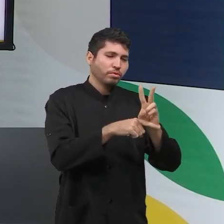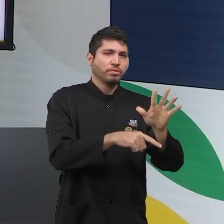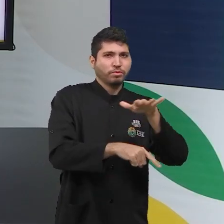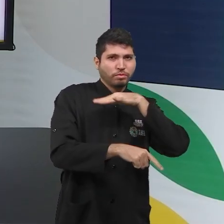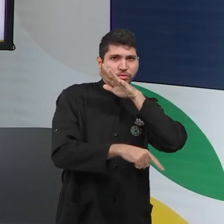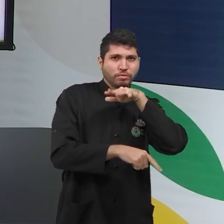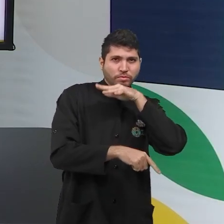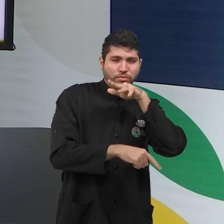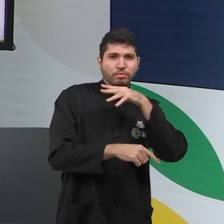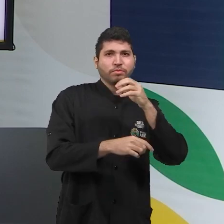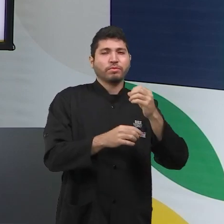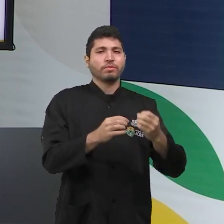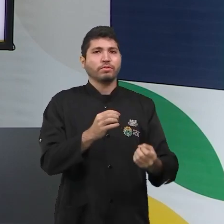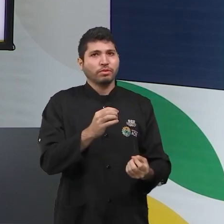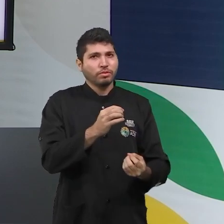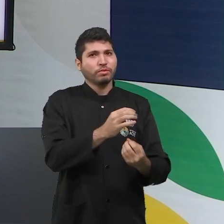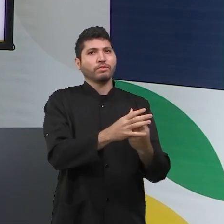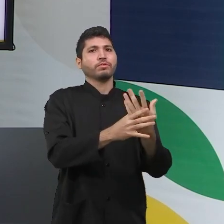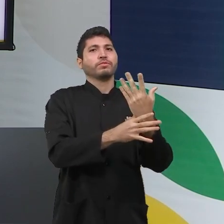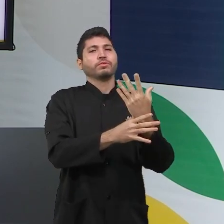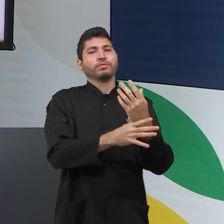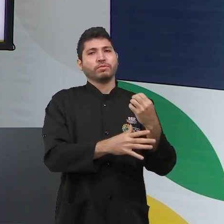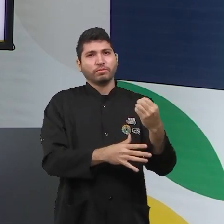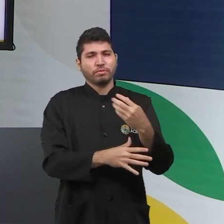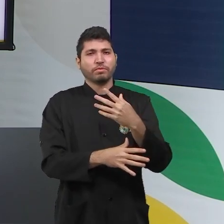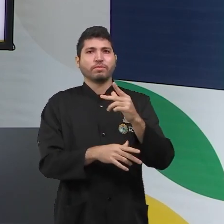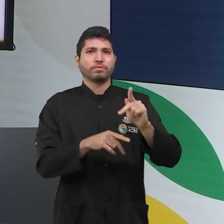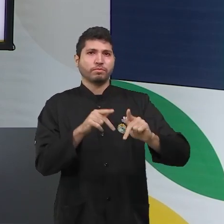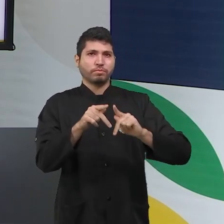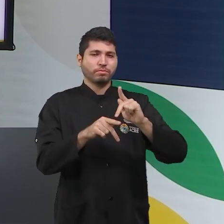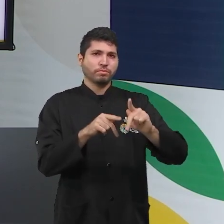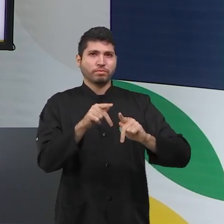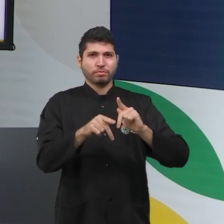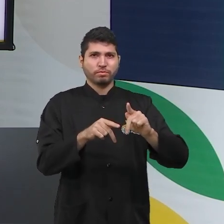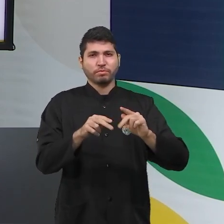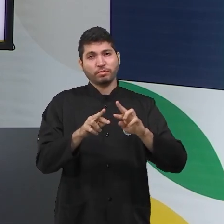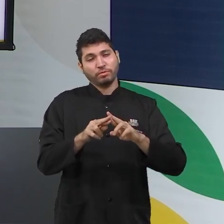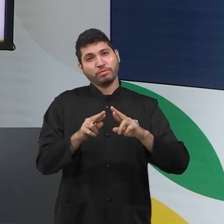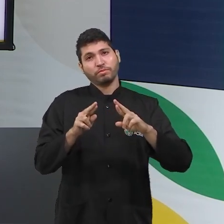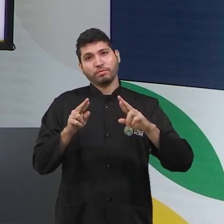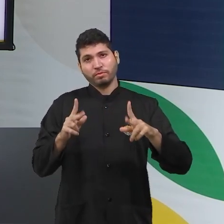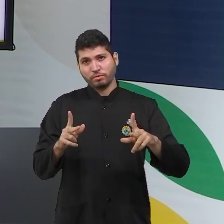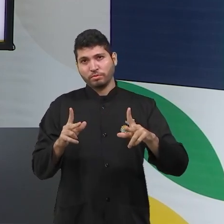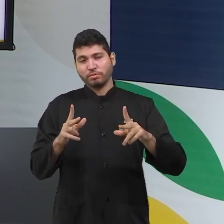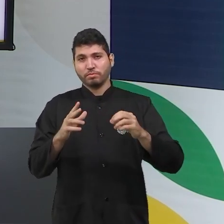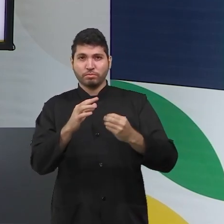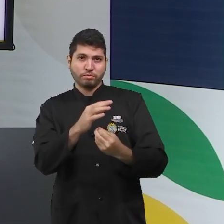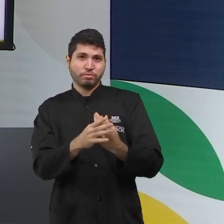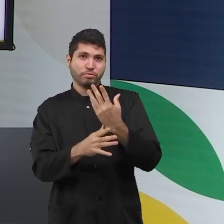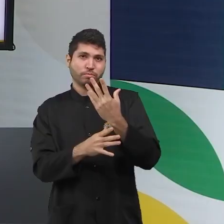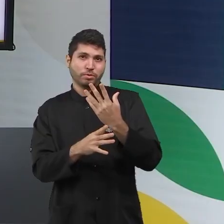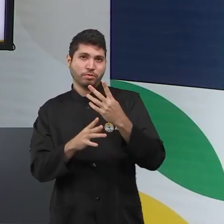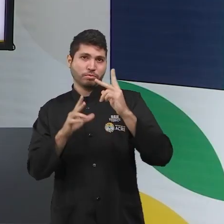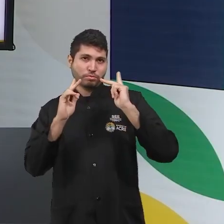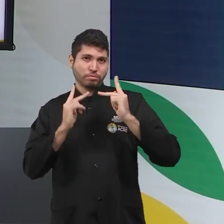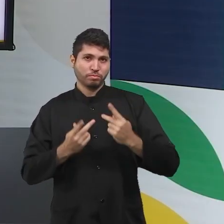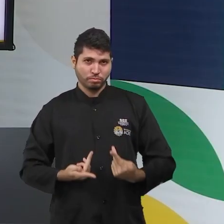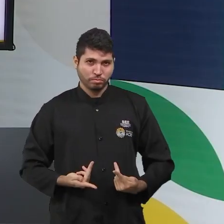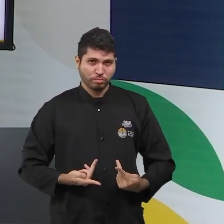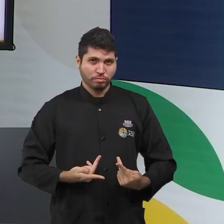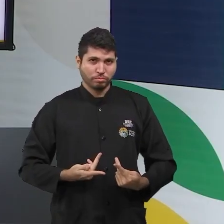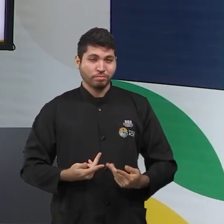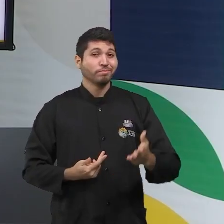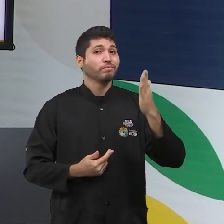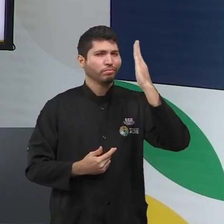se formar as primeiras civilizações. É diferente de aparecimento do ser humano, ok? Entendido isso?